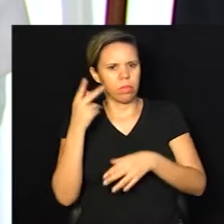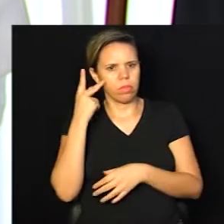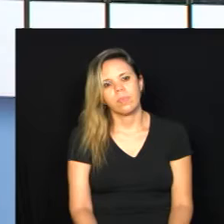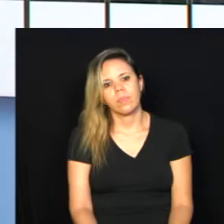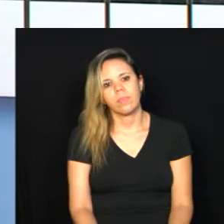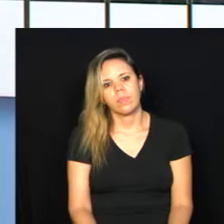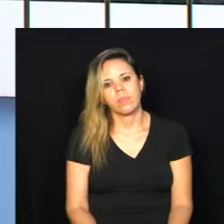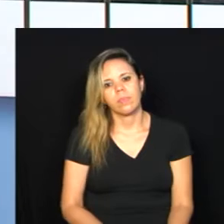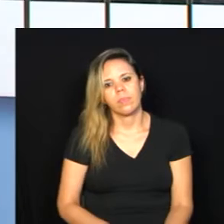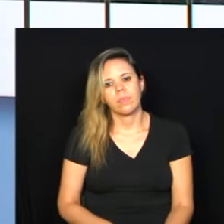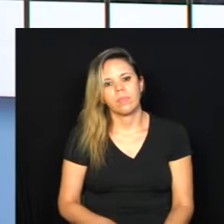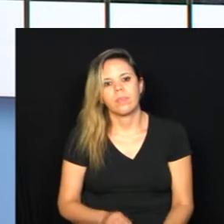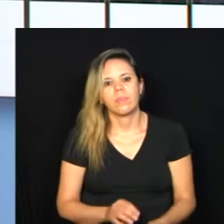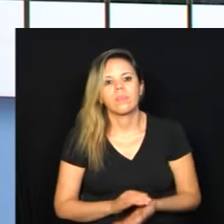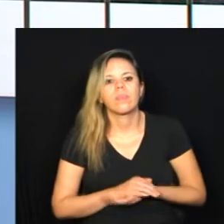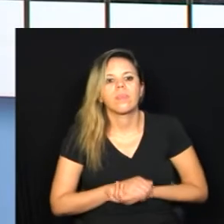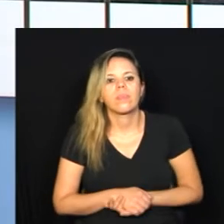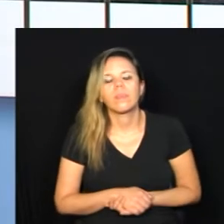comunidade paulista.